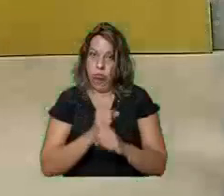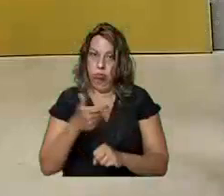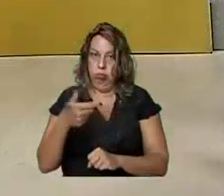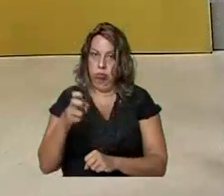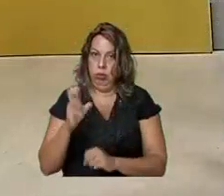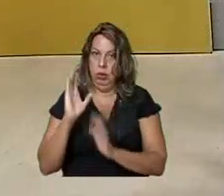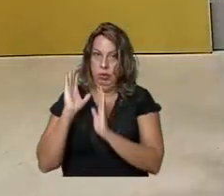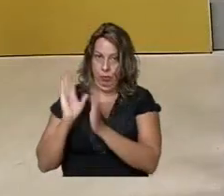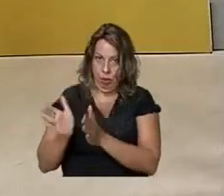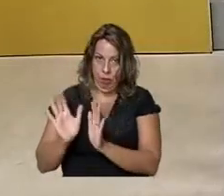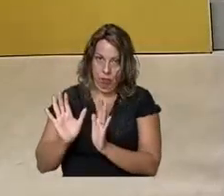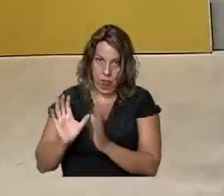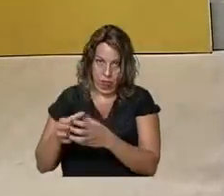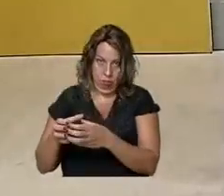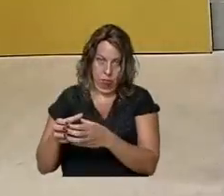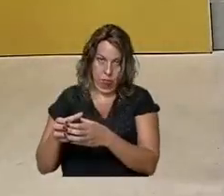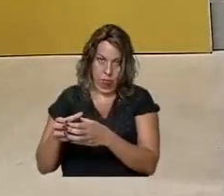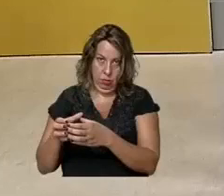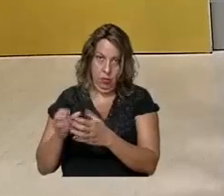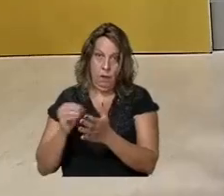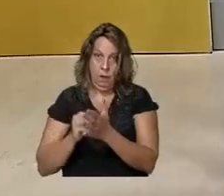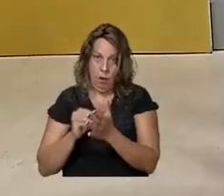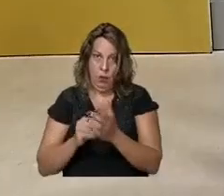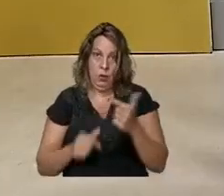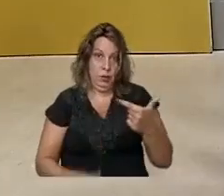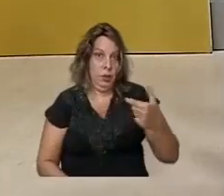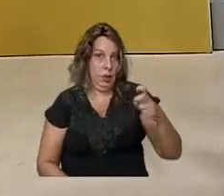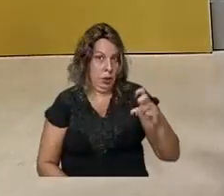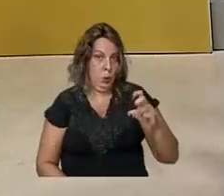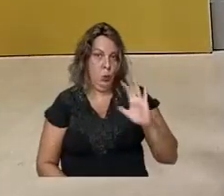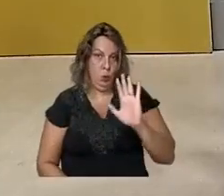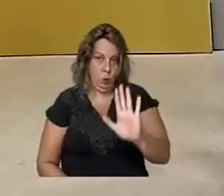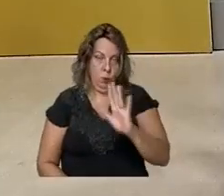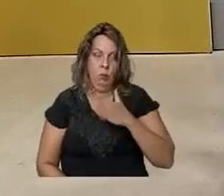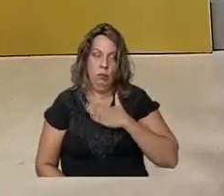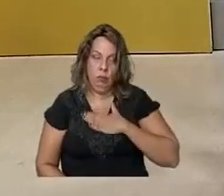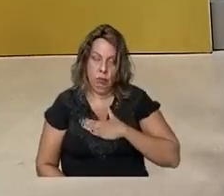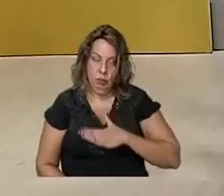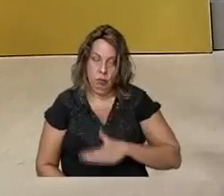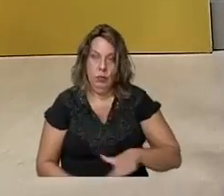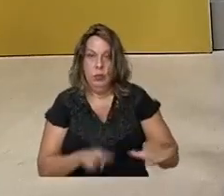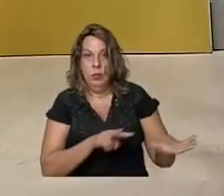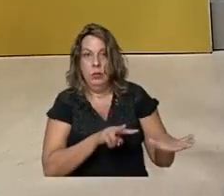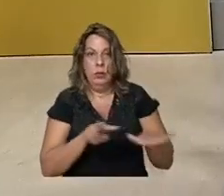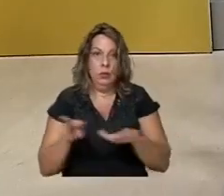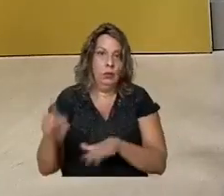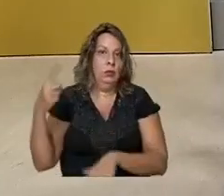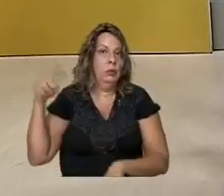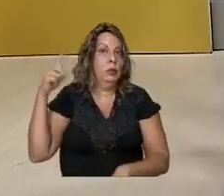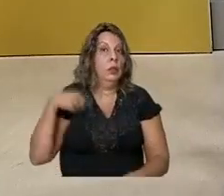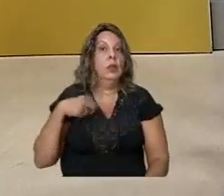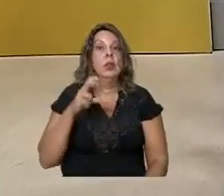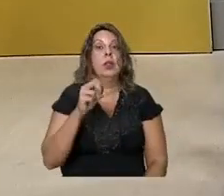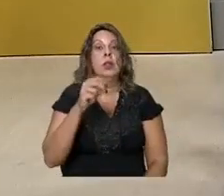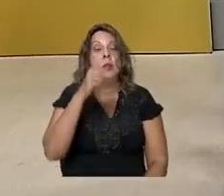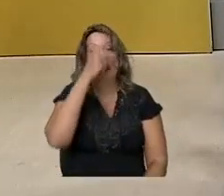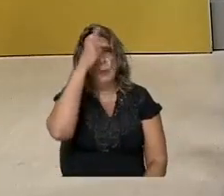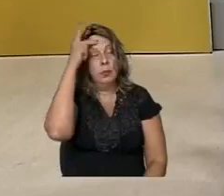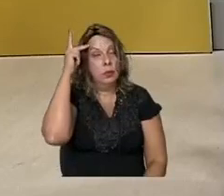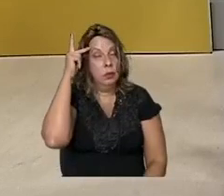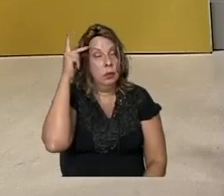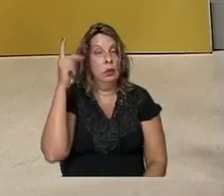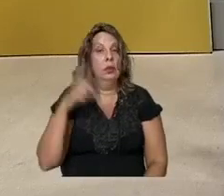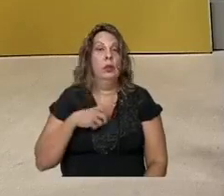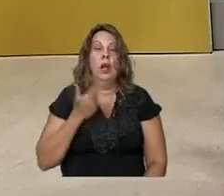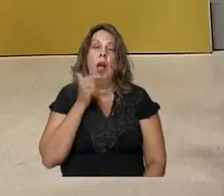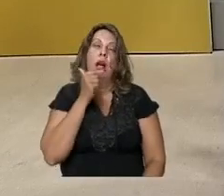gente! Calma, calma! Tem mais, já tem mais! E ó, na semana passada, 50 pessoas ficaram sorrindo à toa. Sabe por